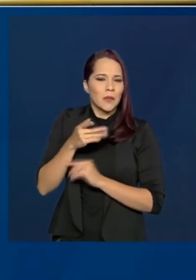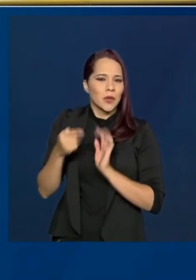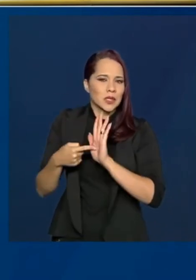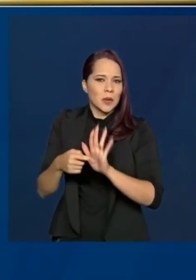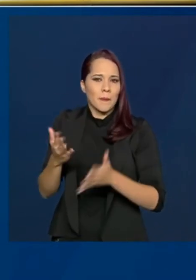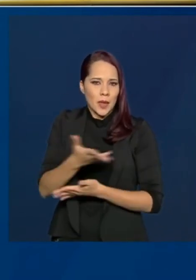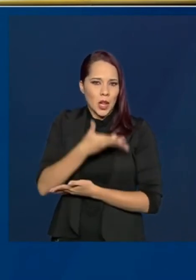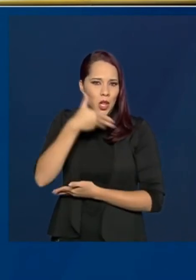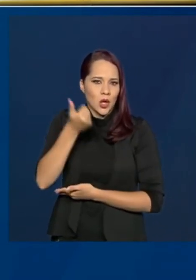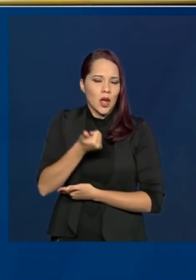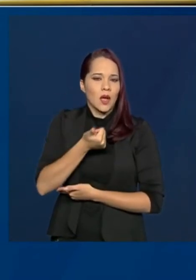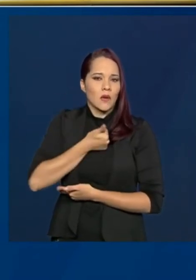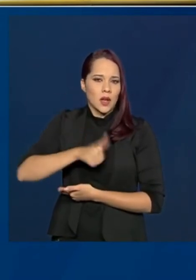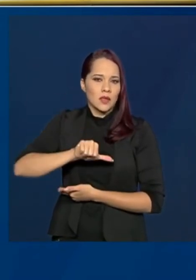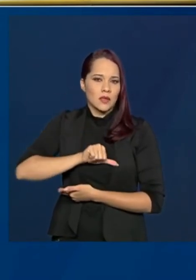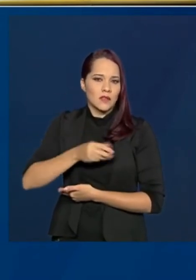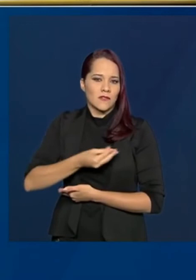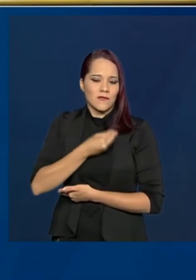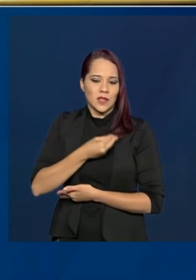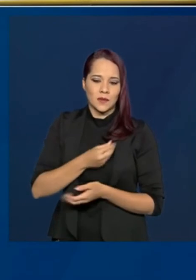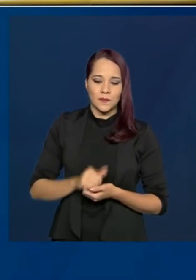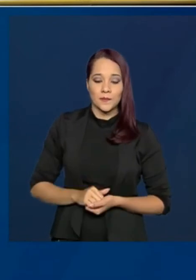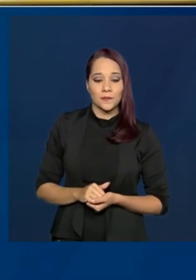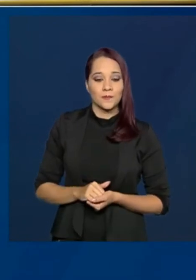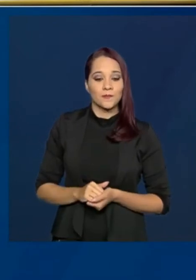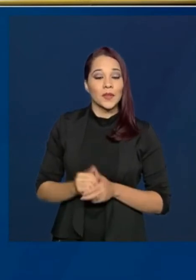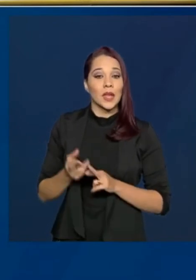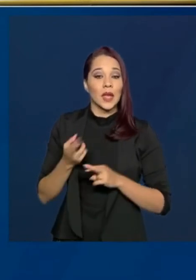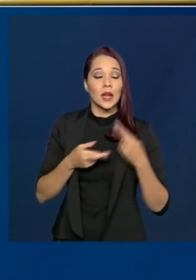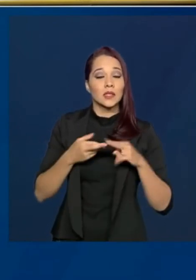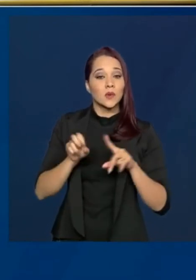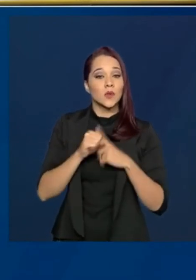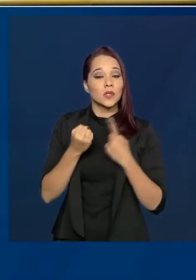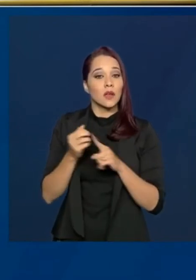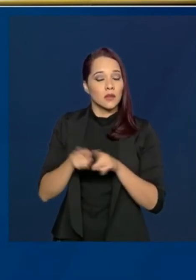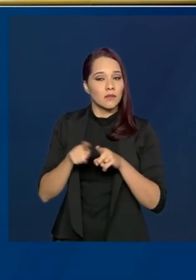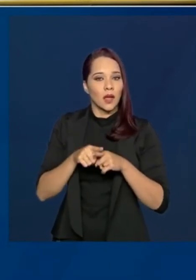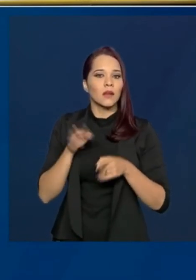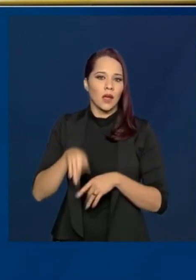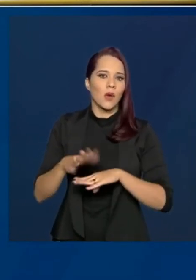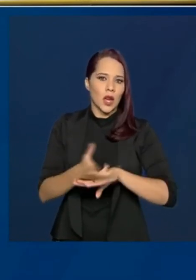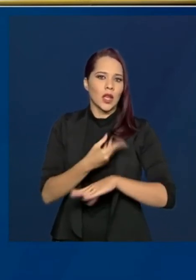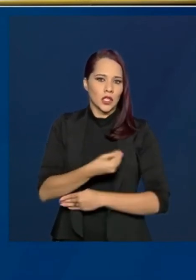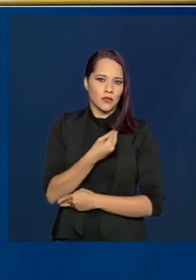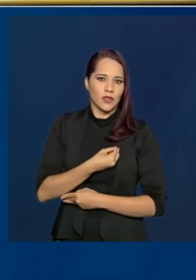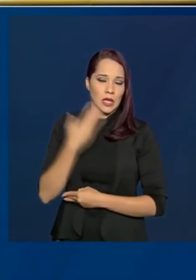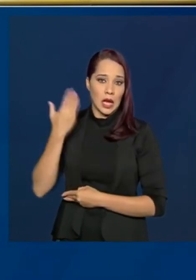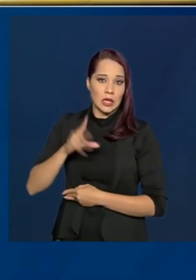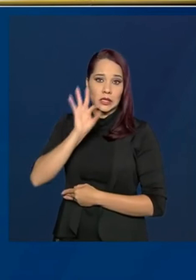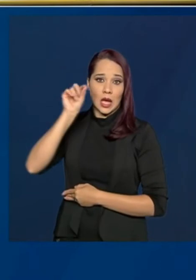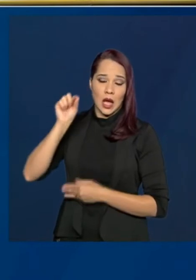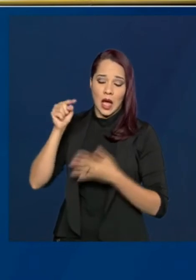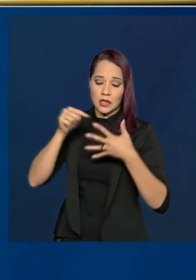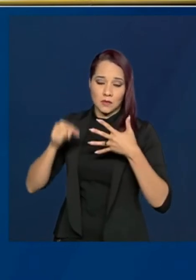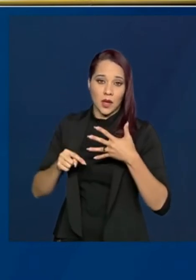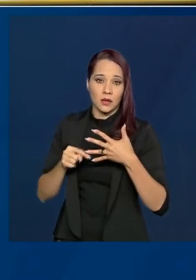de vida. Pode passar. Relações sociais, também como percepção de qualidade de vida, em relação a esses aspectos, são levados